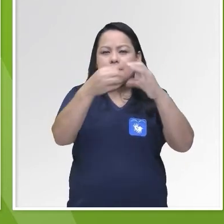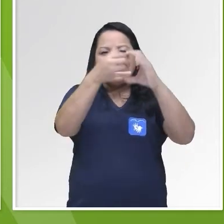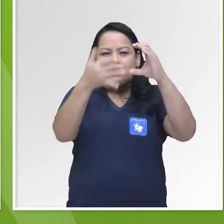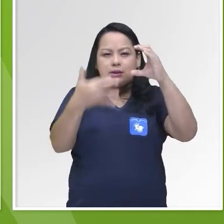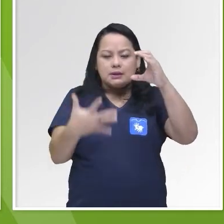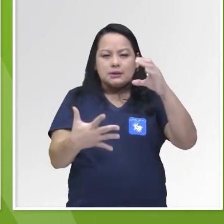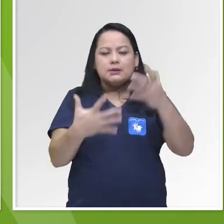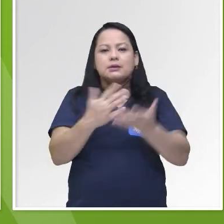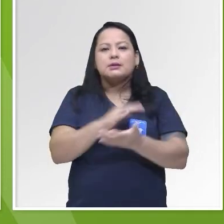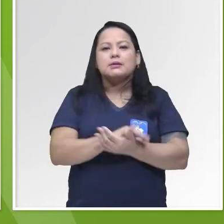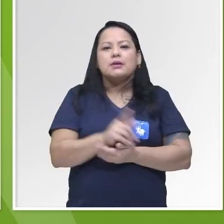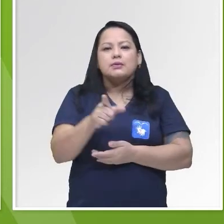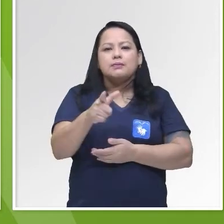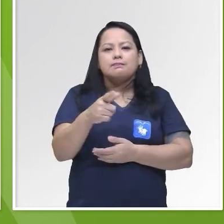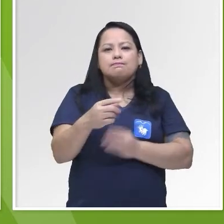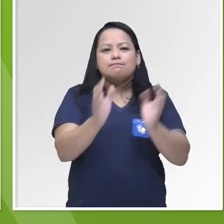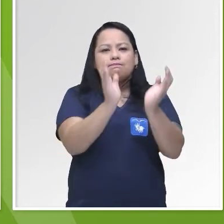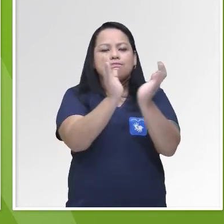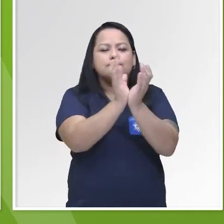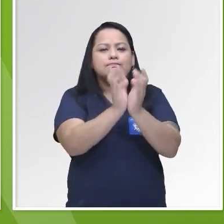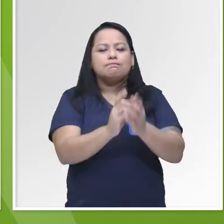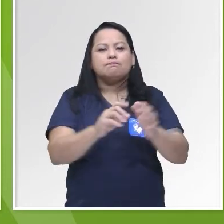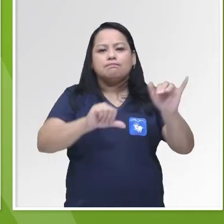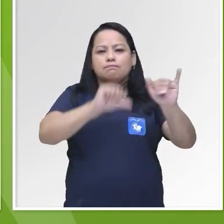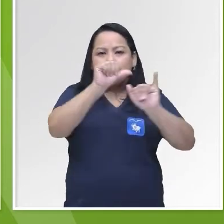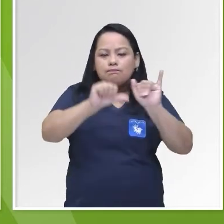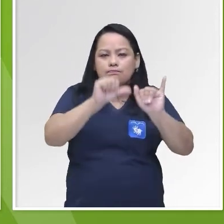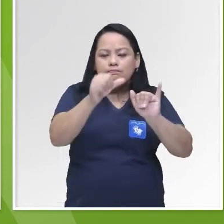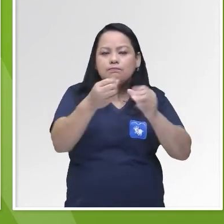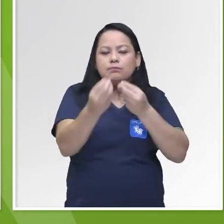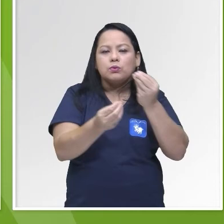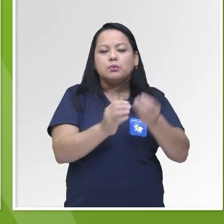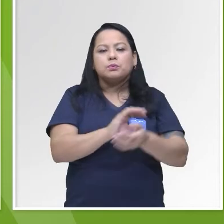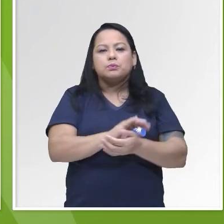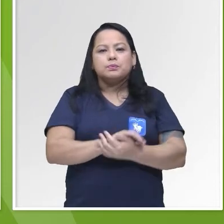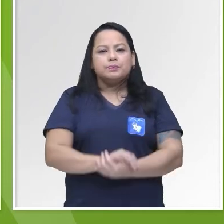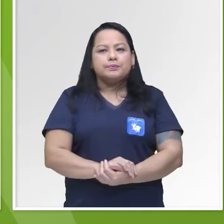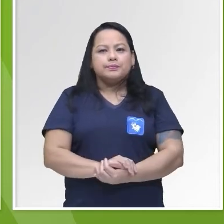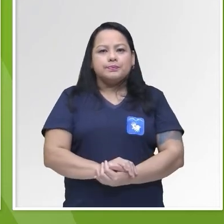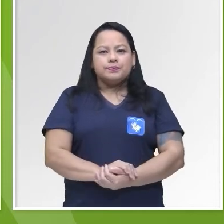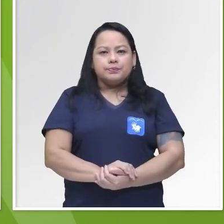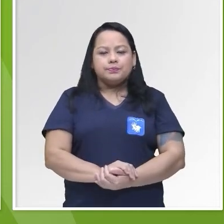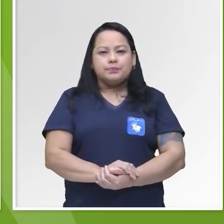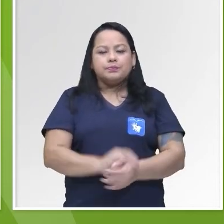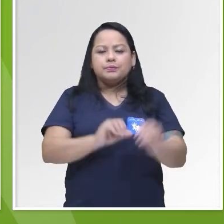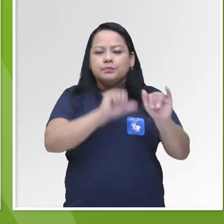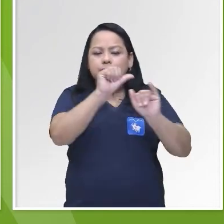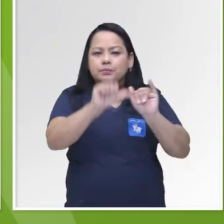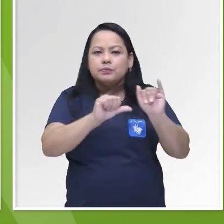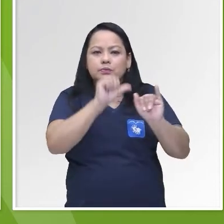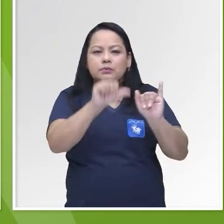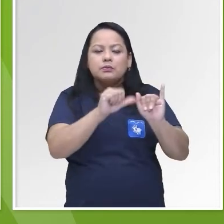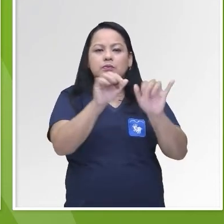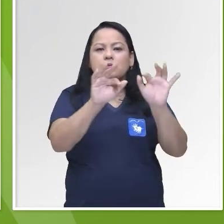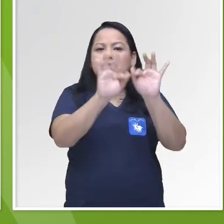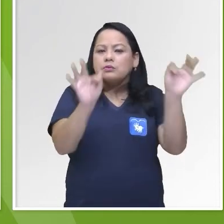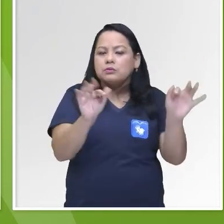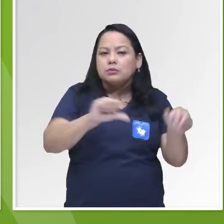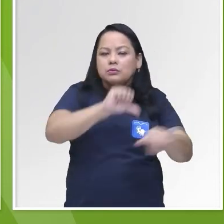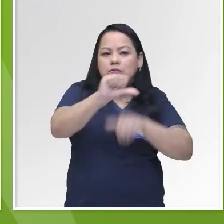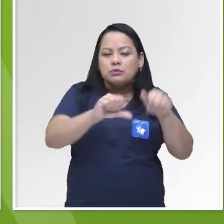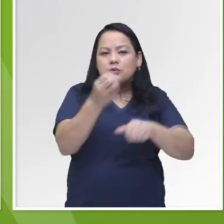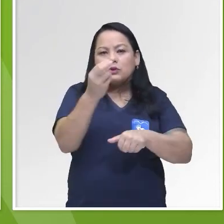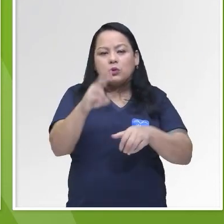característica, né, aí você classifica a reação como uma reação simples, troca